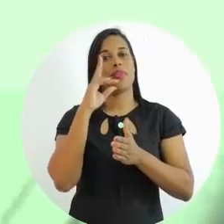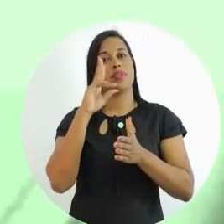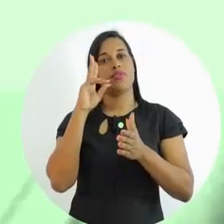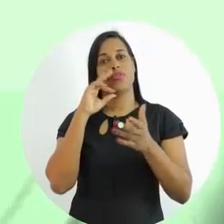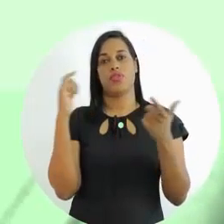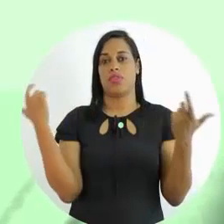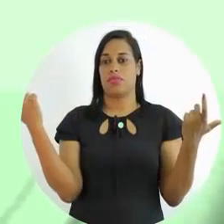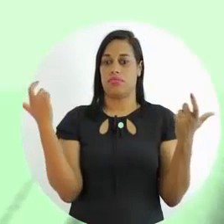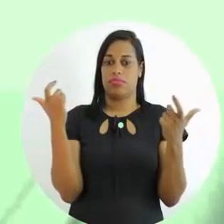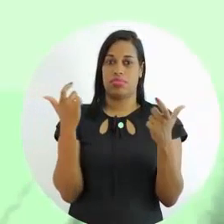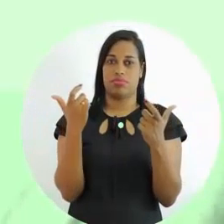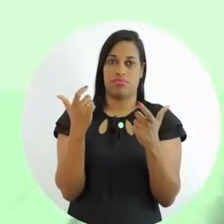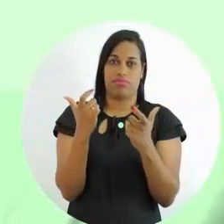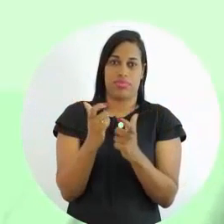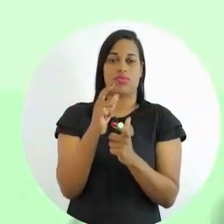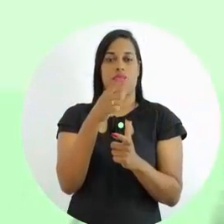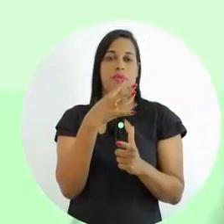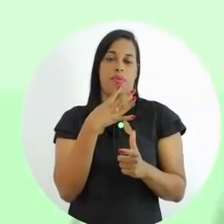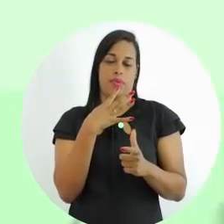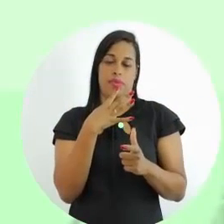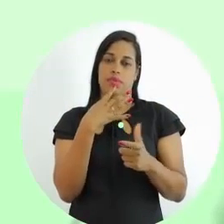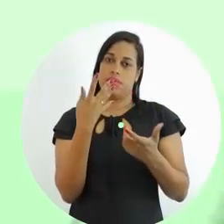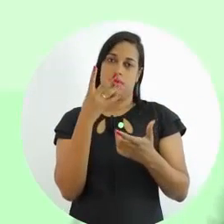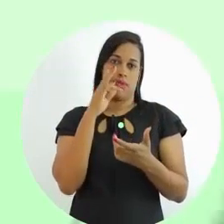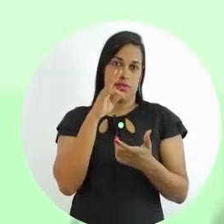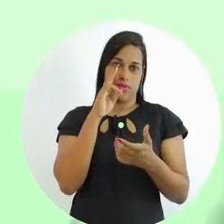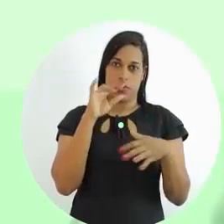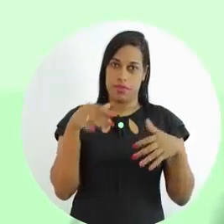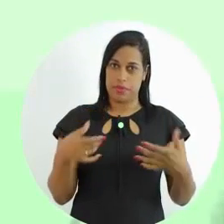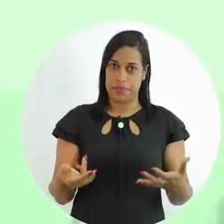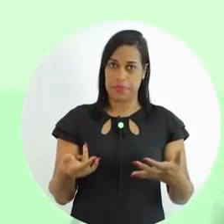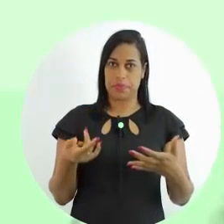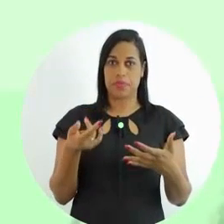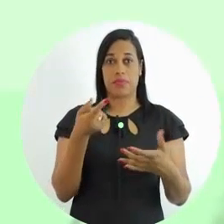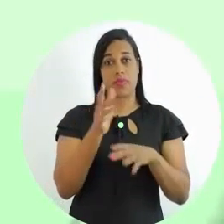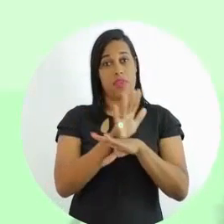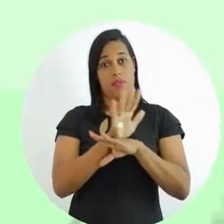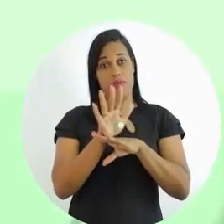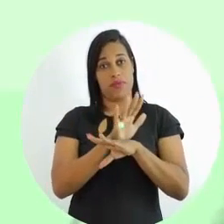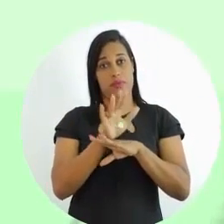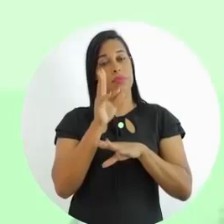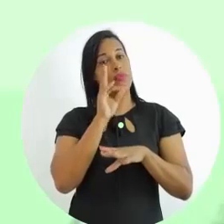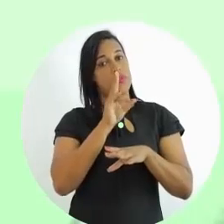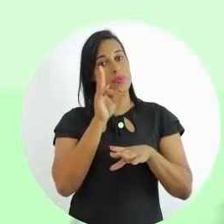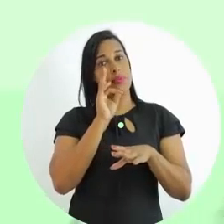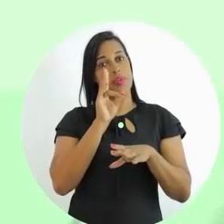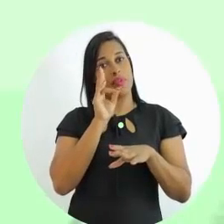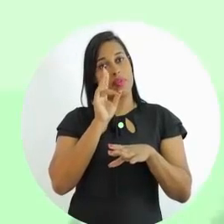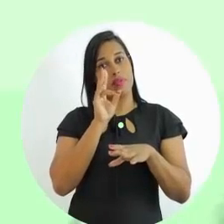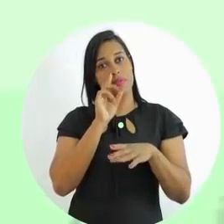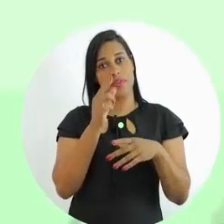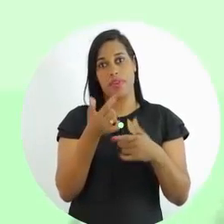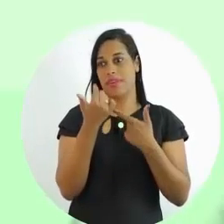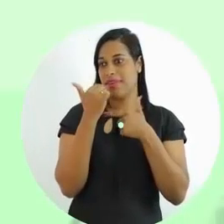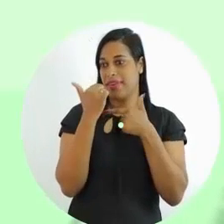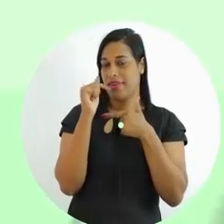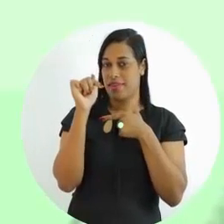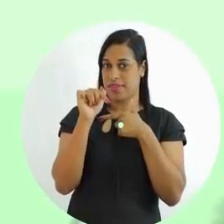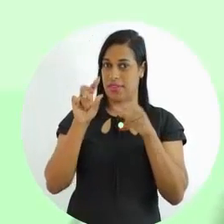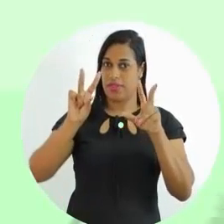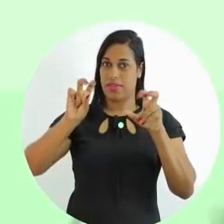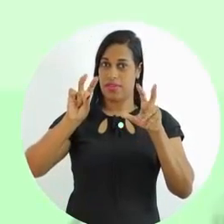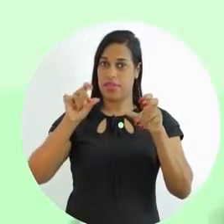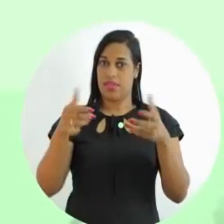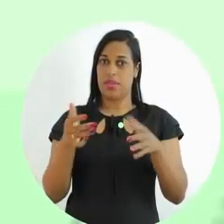longo da história do Brasil, como já é conhecido de todos nós. Uma sugestão de filme que vocês podem ver, que trata de forma